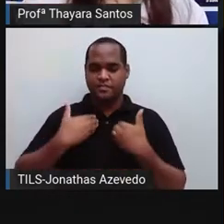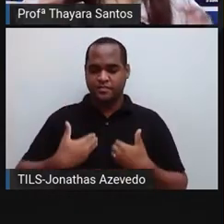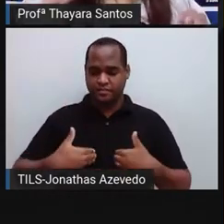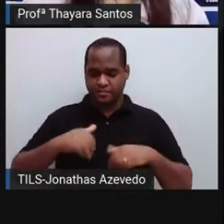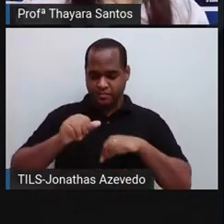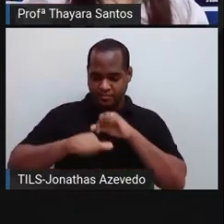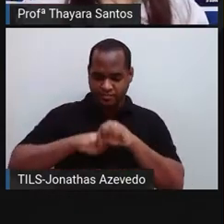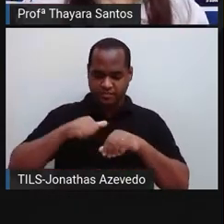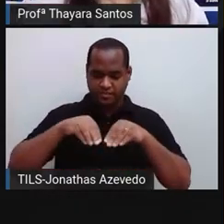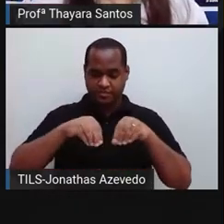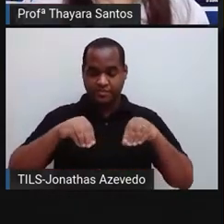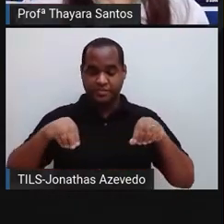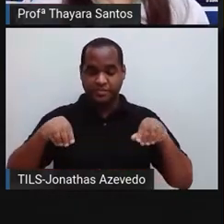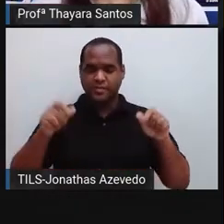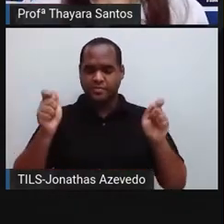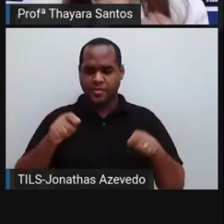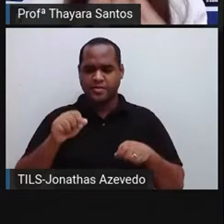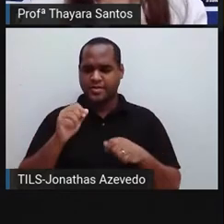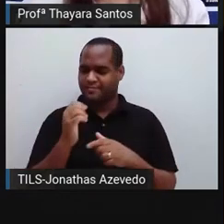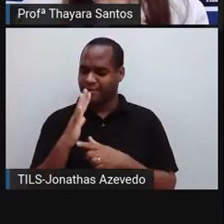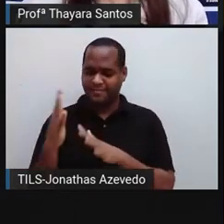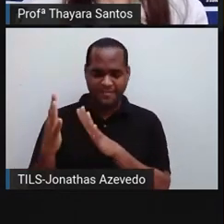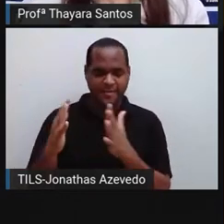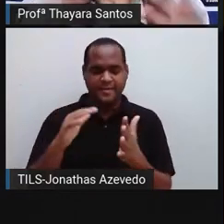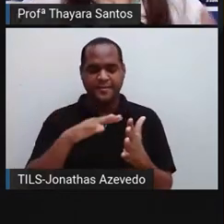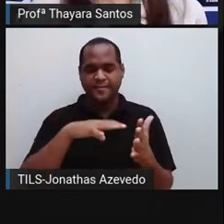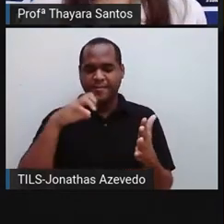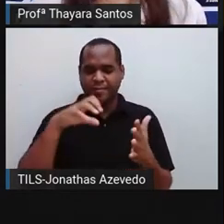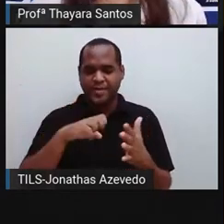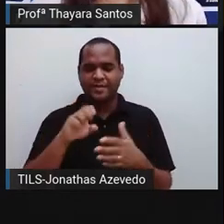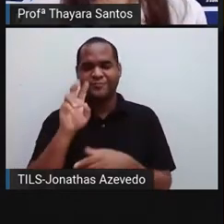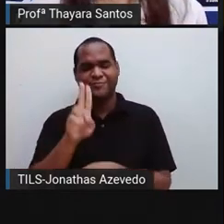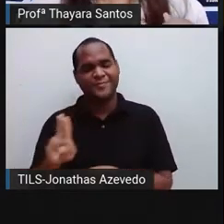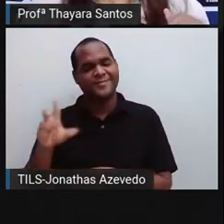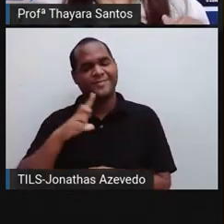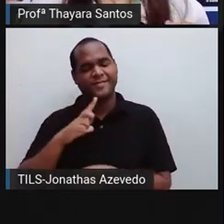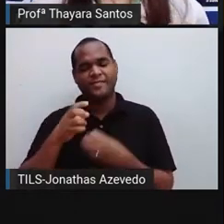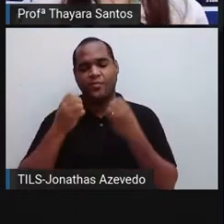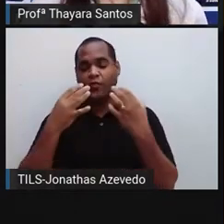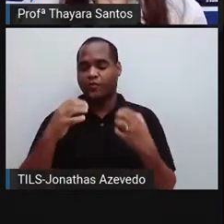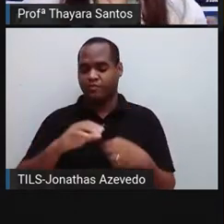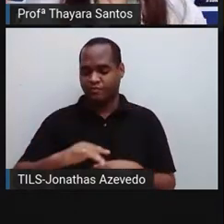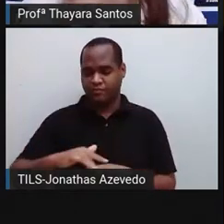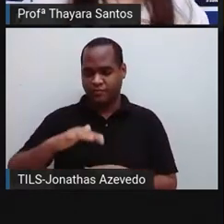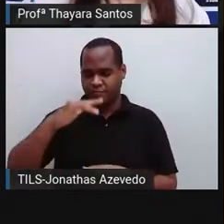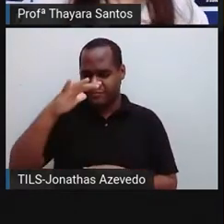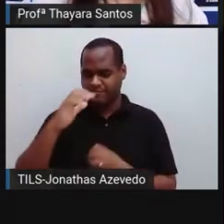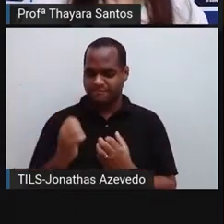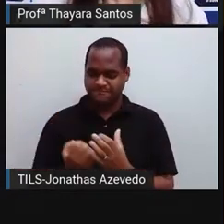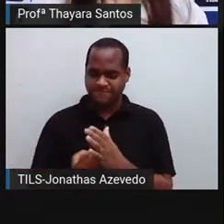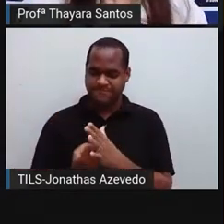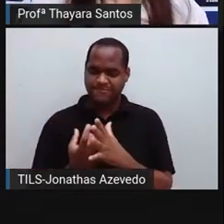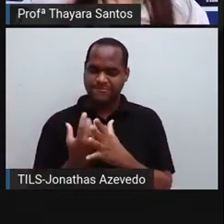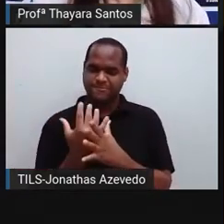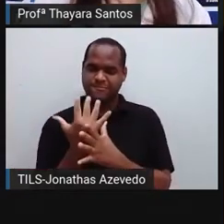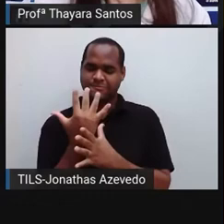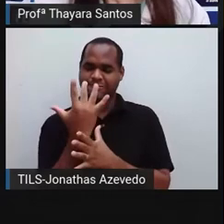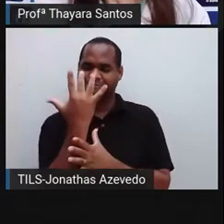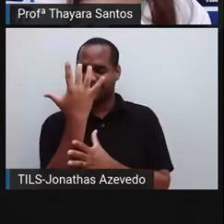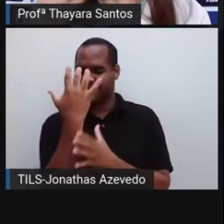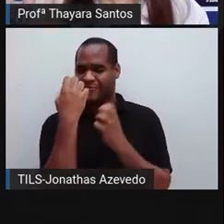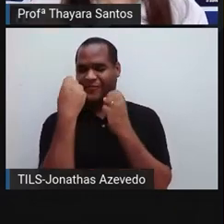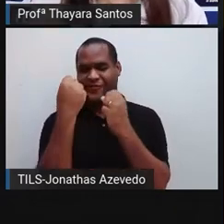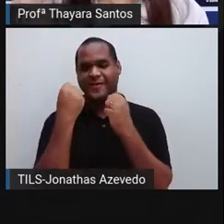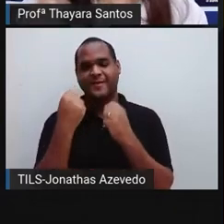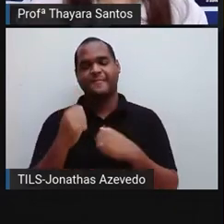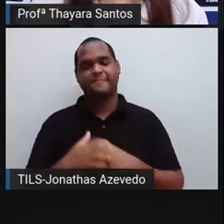solo. As plantas utilizam esses nutrientes para crescerem mais fortes. E quando a gente vai lá e se alimenta dos vegetais, né, dessas